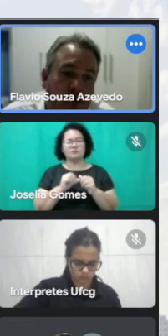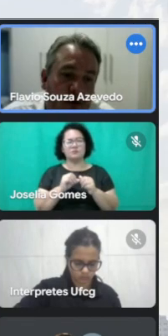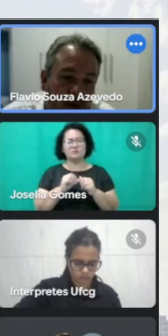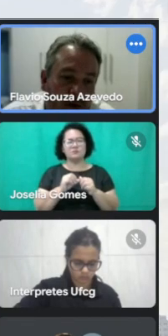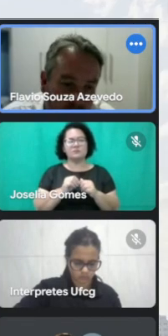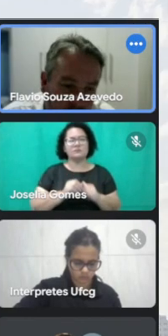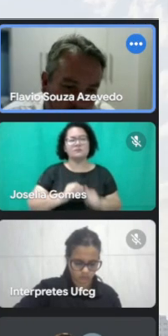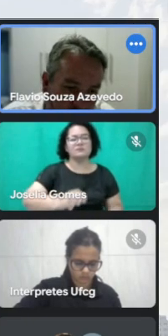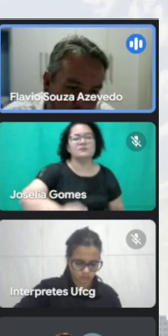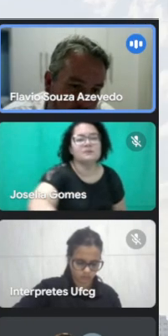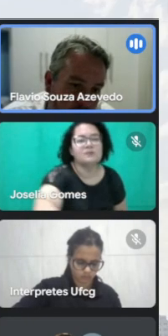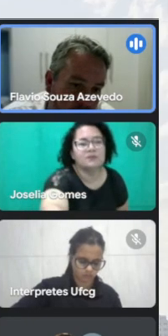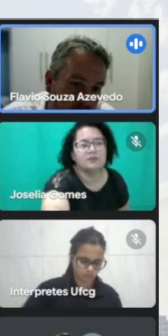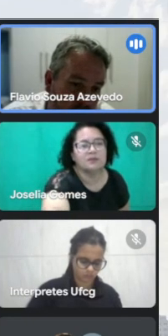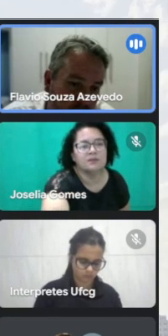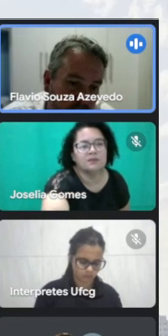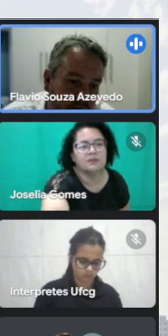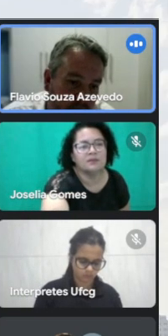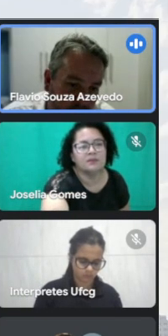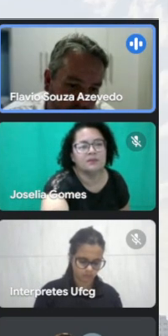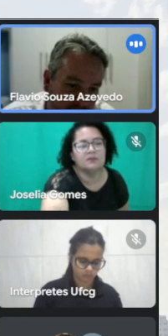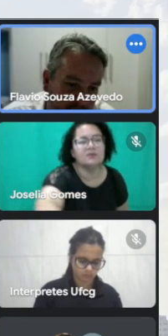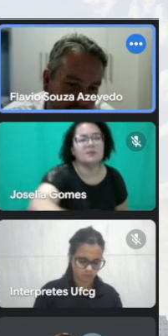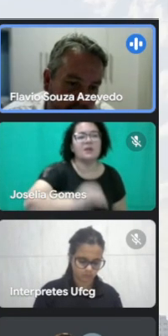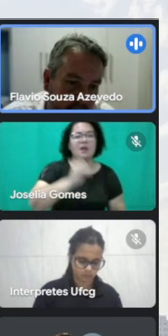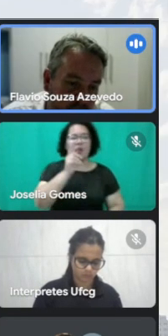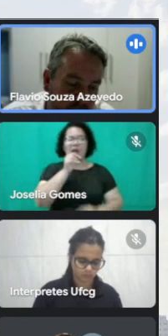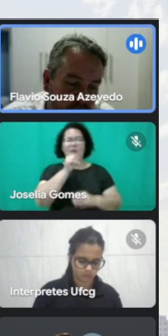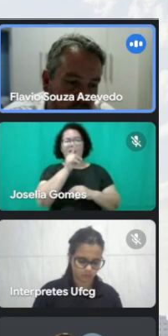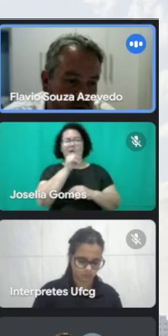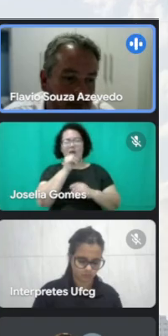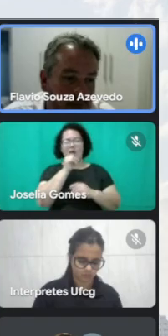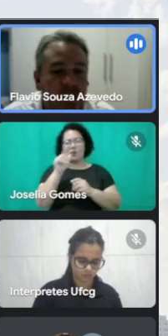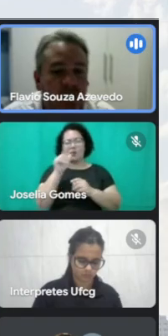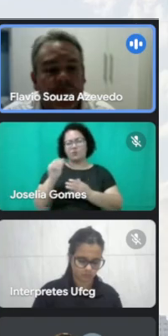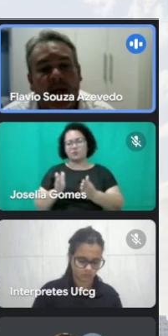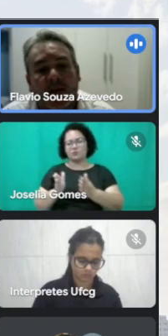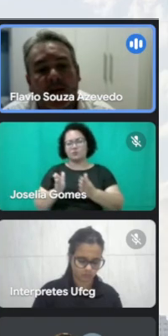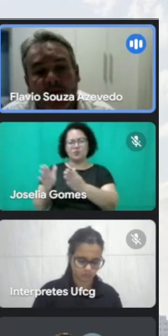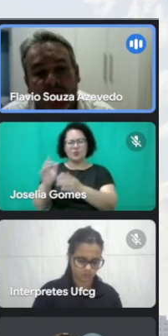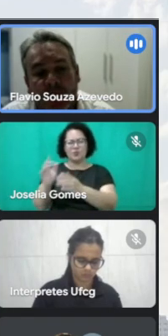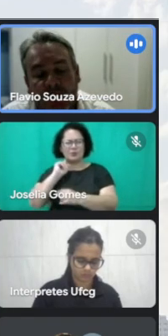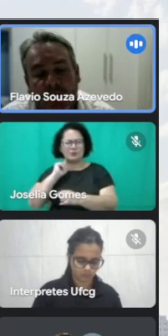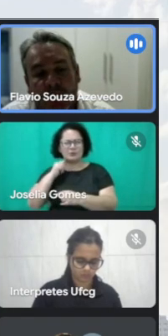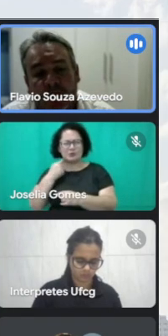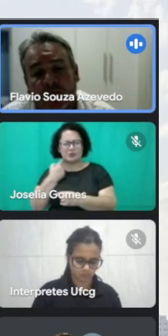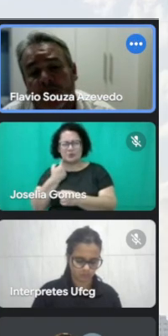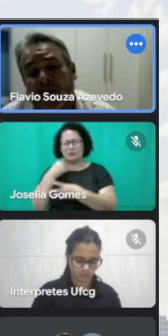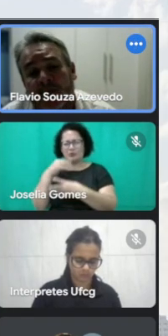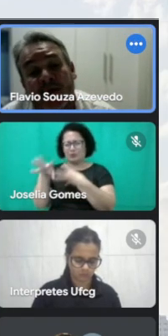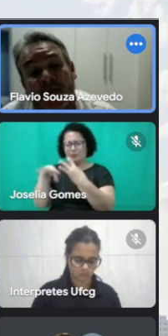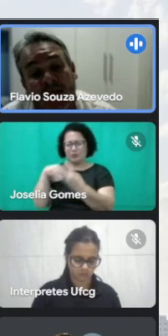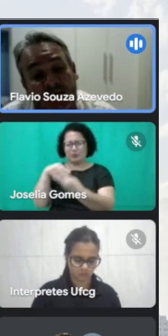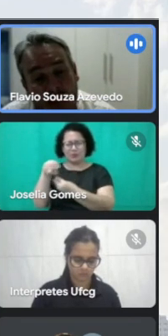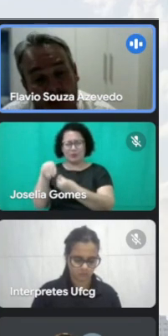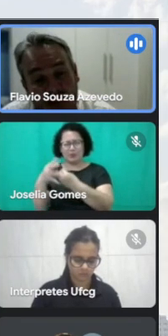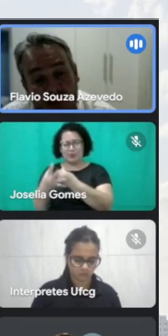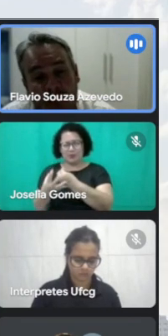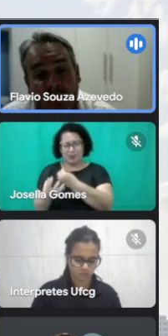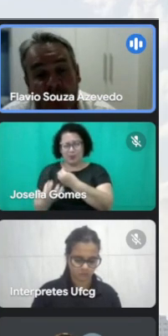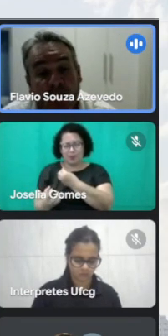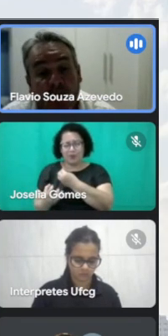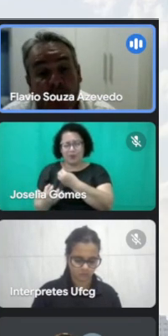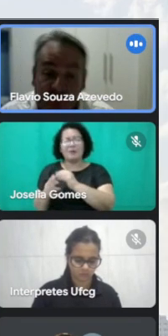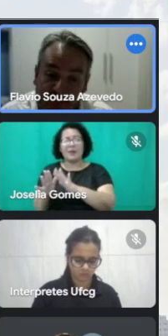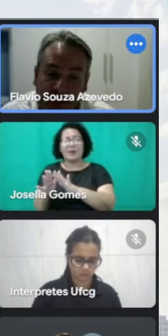Então, a água antes lá do rio foi, né, tá bem suja, bem contaminada em termos de sedimento, e na saída